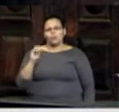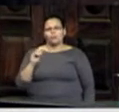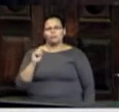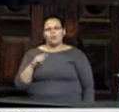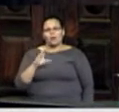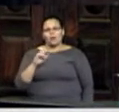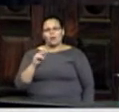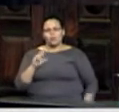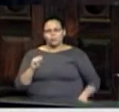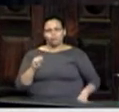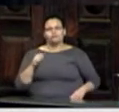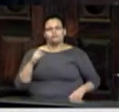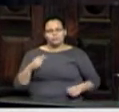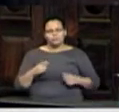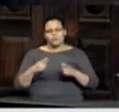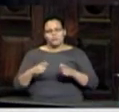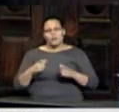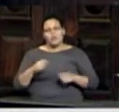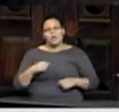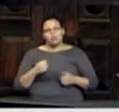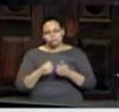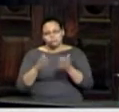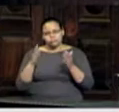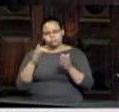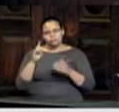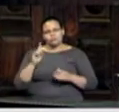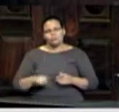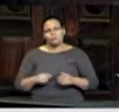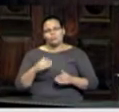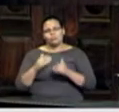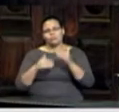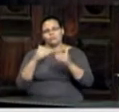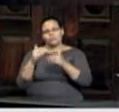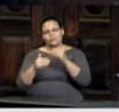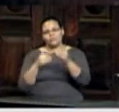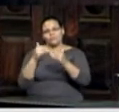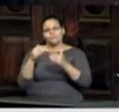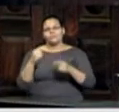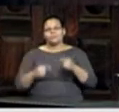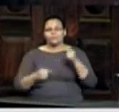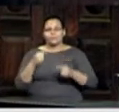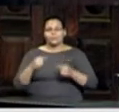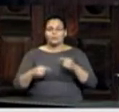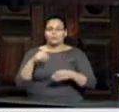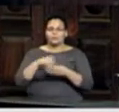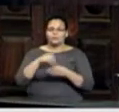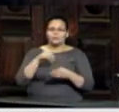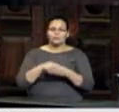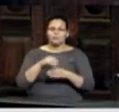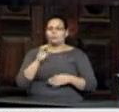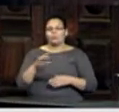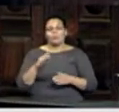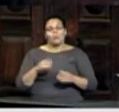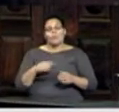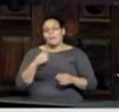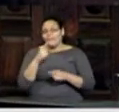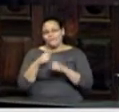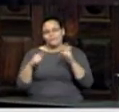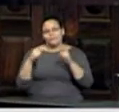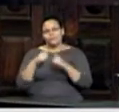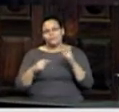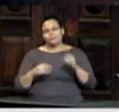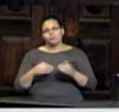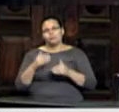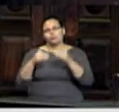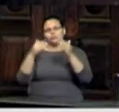então, o seu processo de libertação política. Mas, como todos sabem, a eleição é só parte do processo político e não